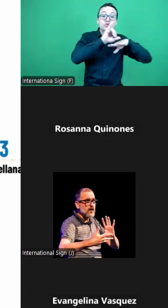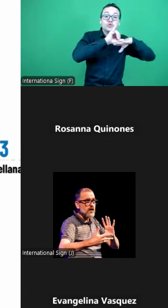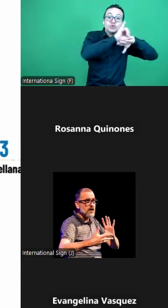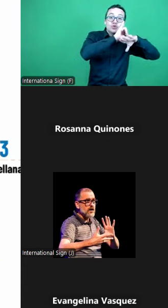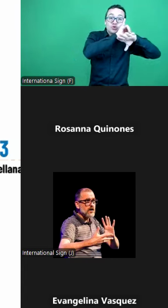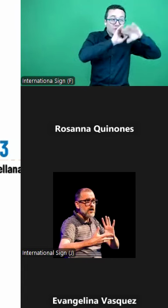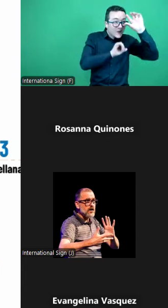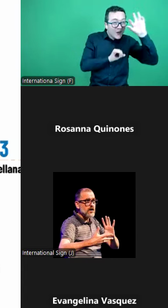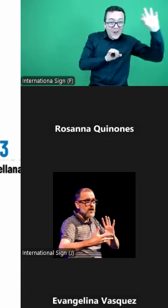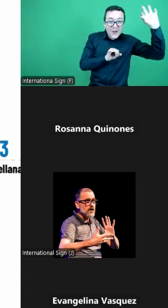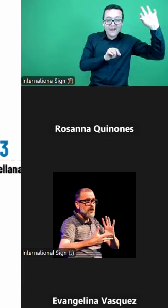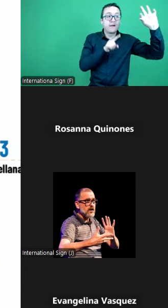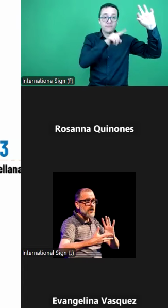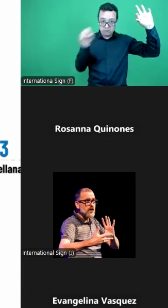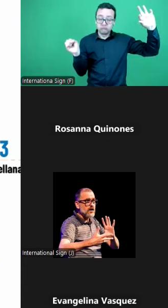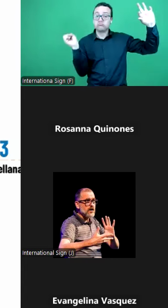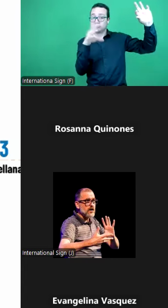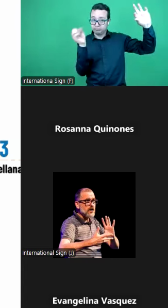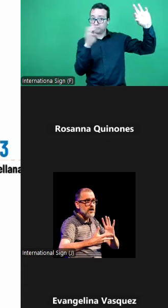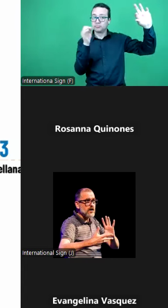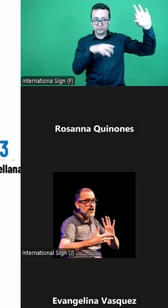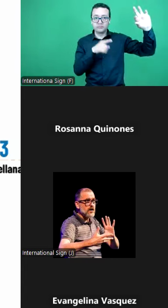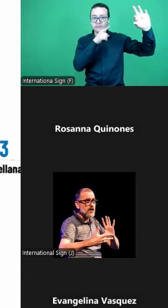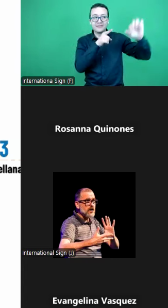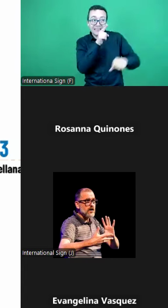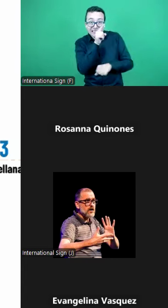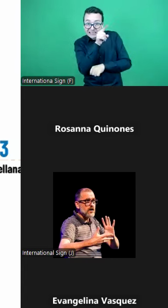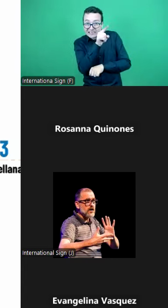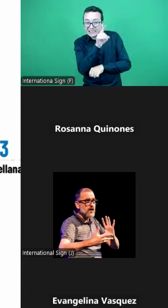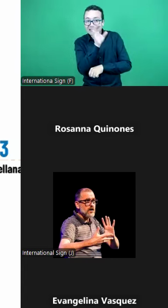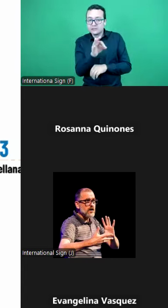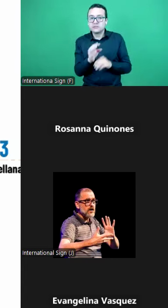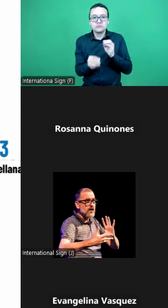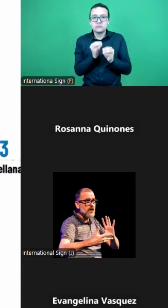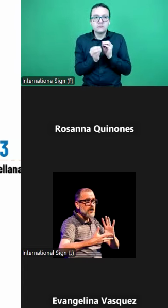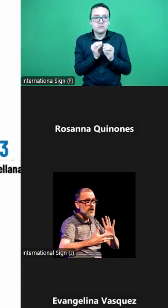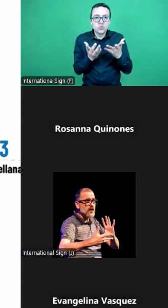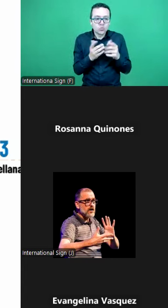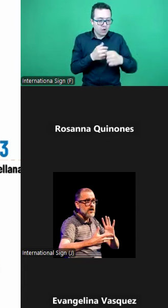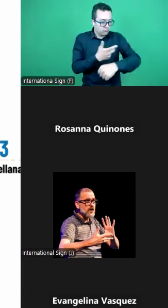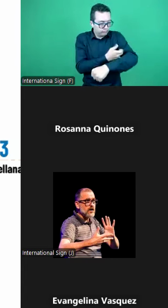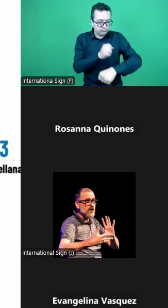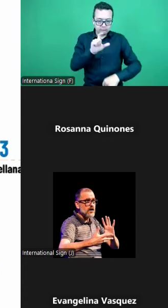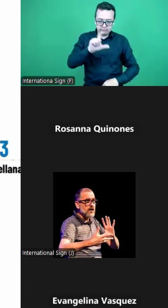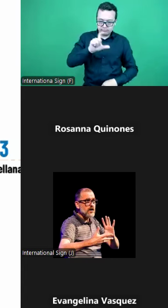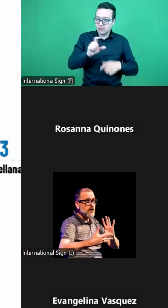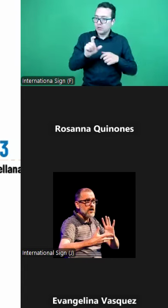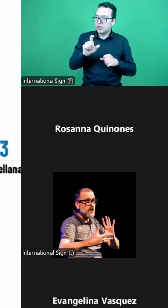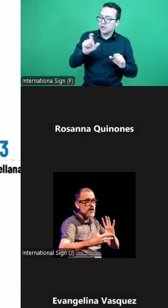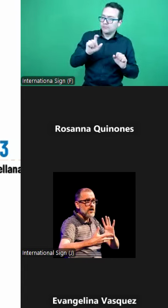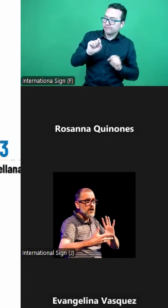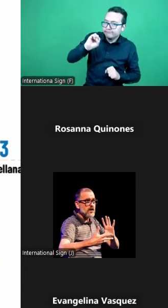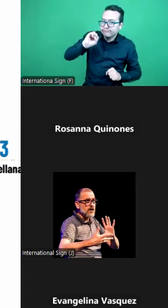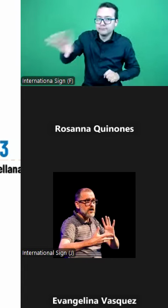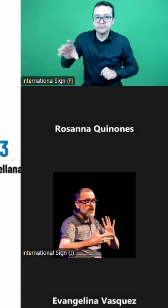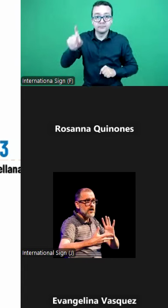É muito importante, porque nessa região existem muitos problemas pelo